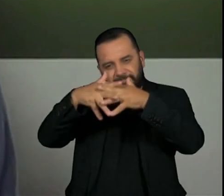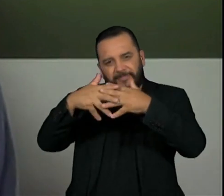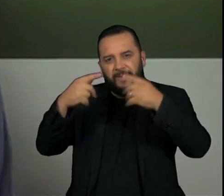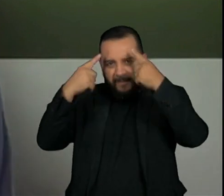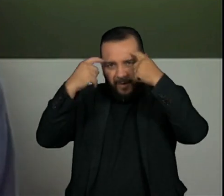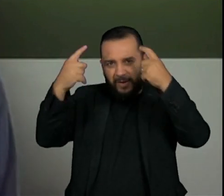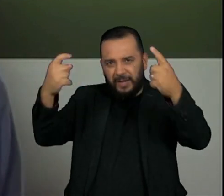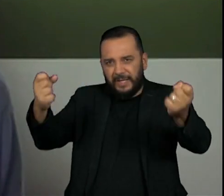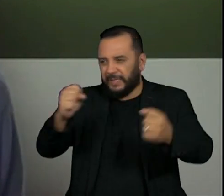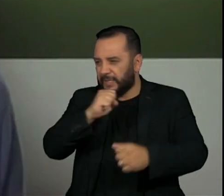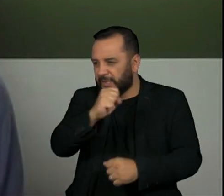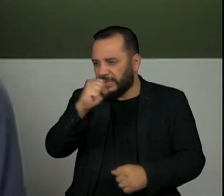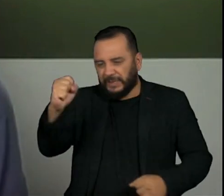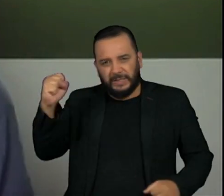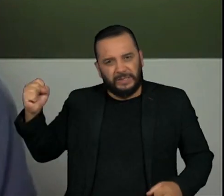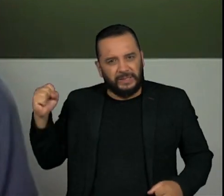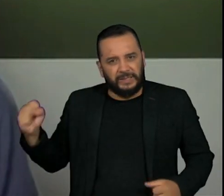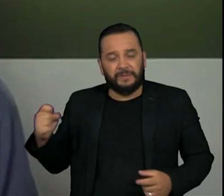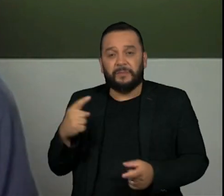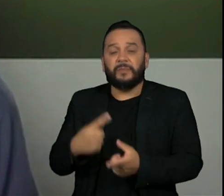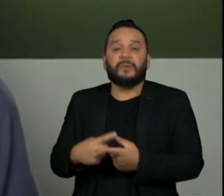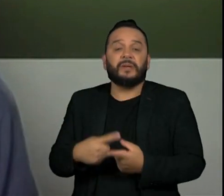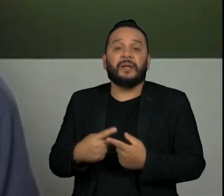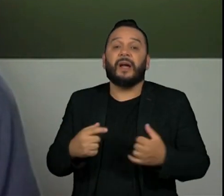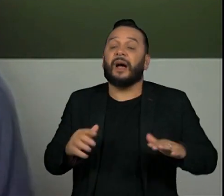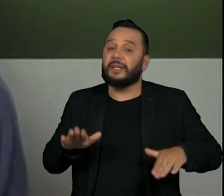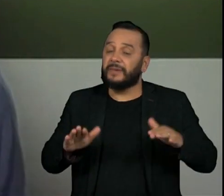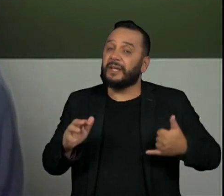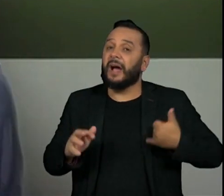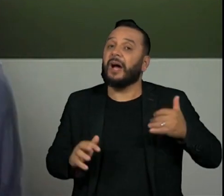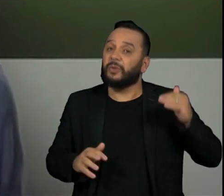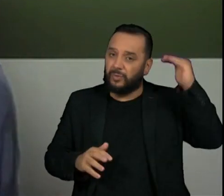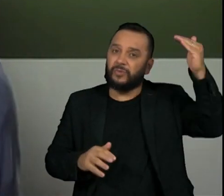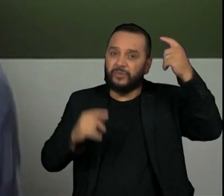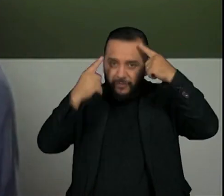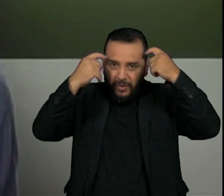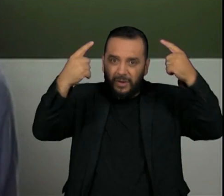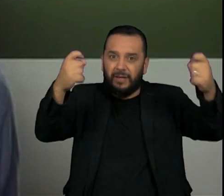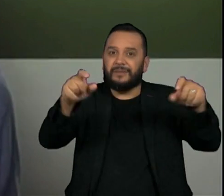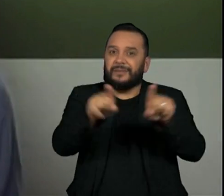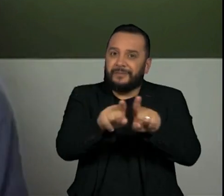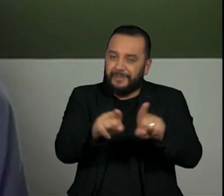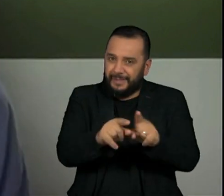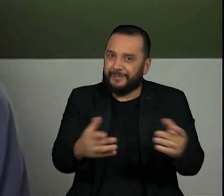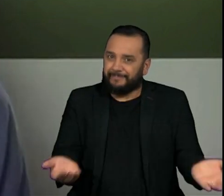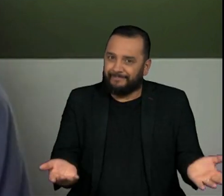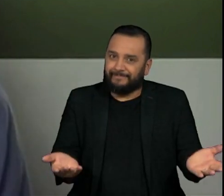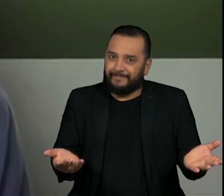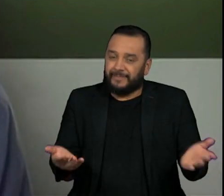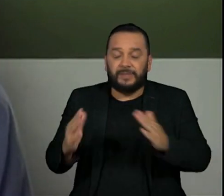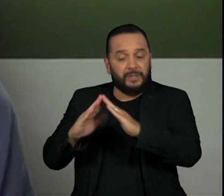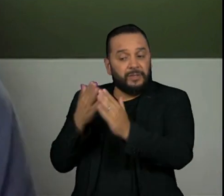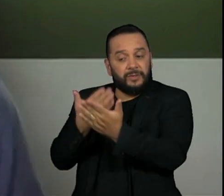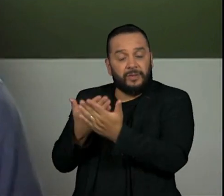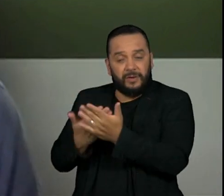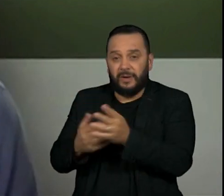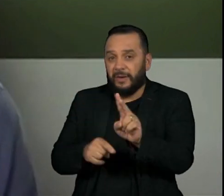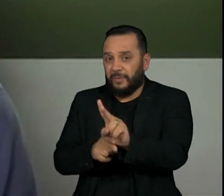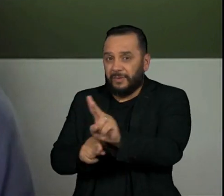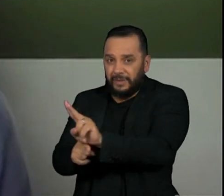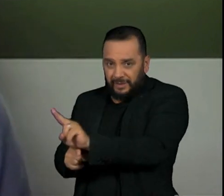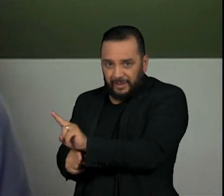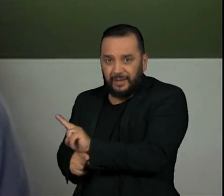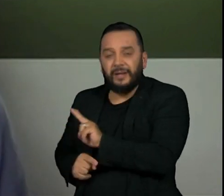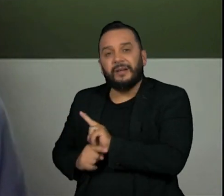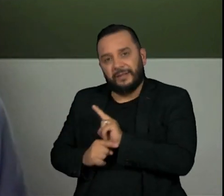os adultos muitas vezes usam a mesma estratégia. Então a escola precisa ser cuidado em todos os sentidos para que a gente